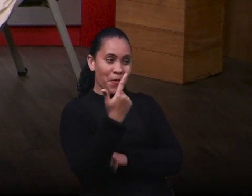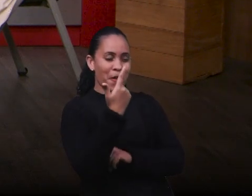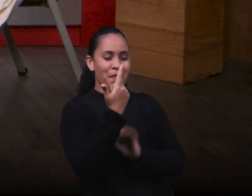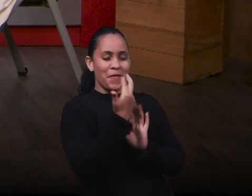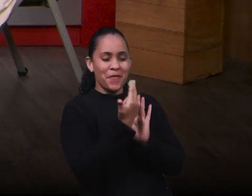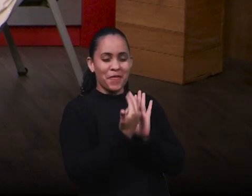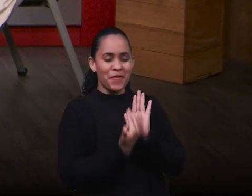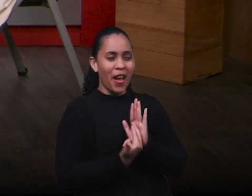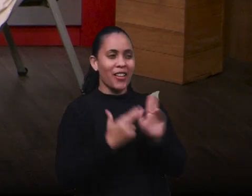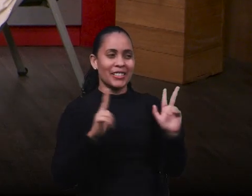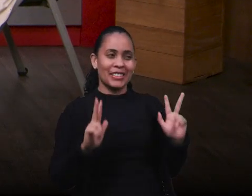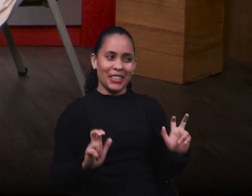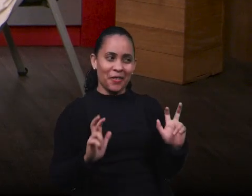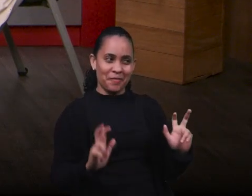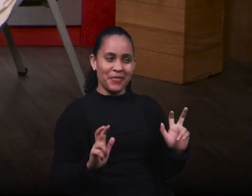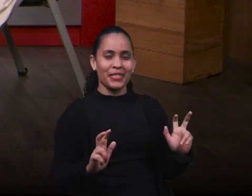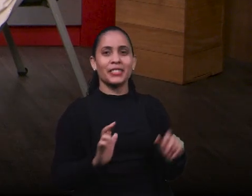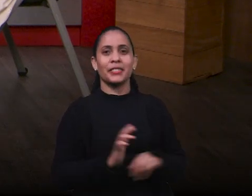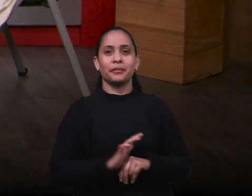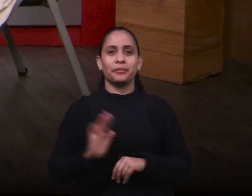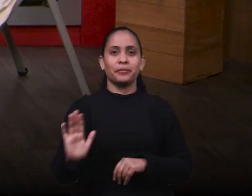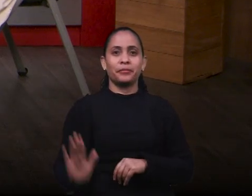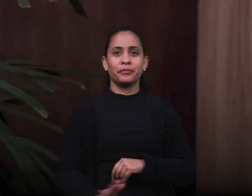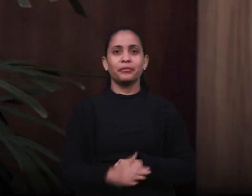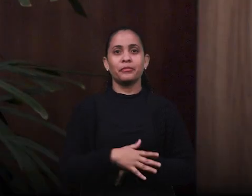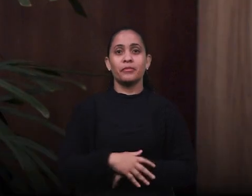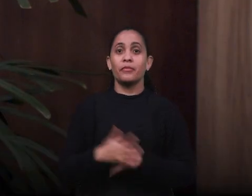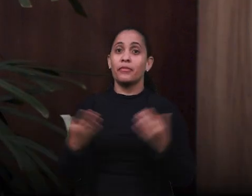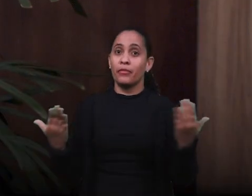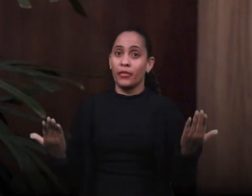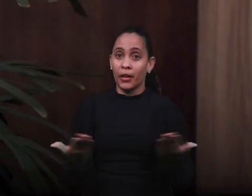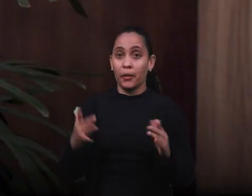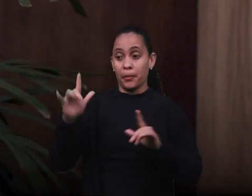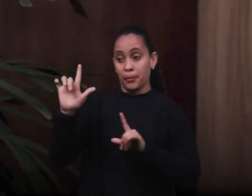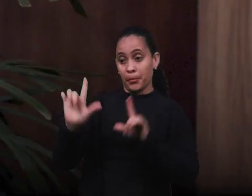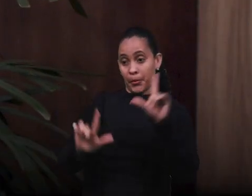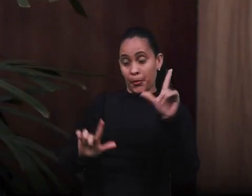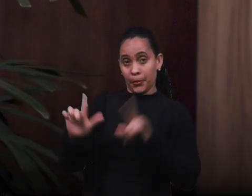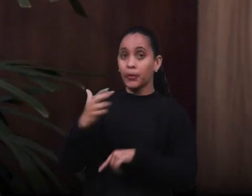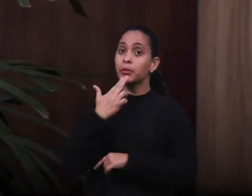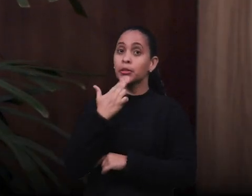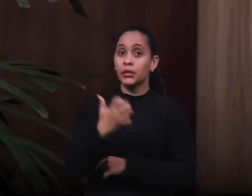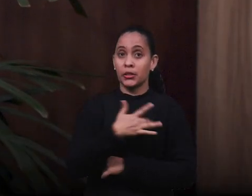temos muitos temas por aí, né? Então, foi isso. E este foi mais um